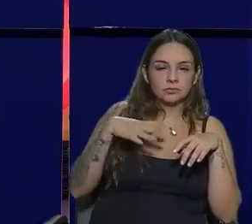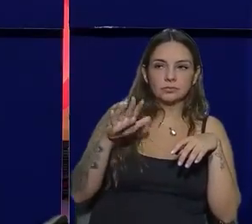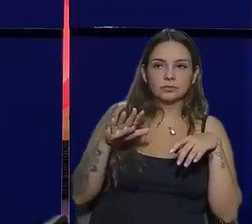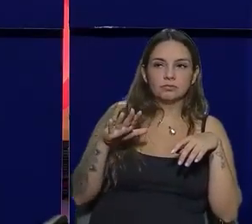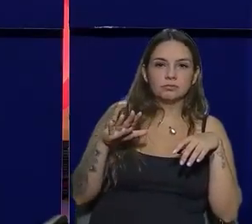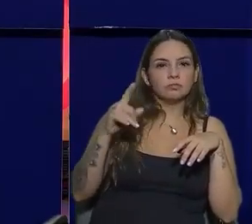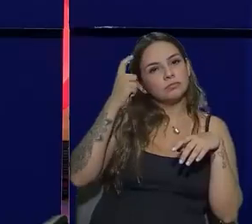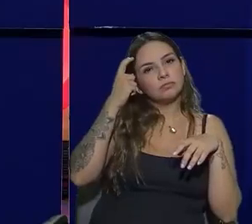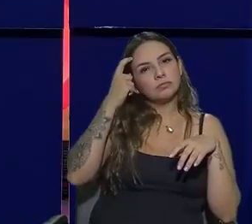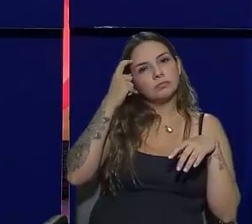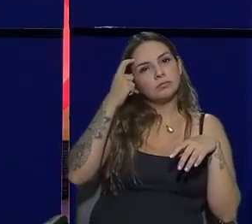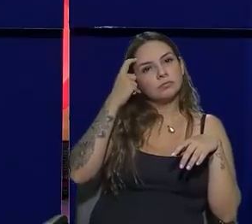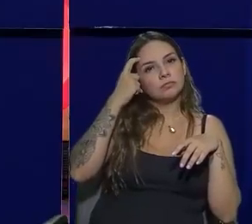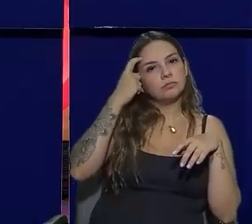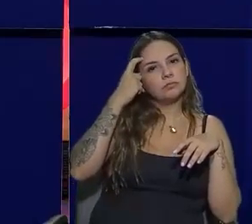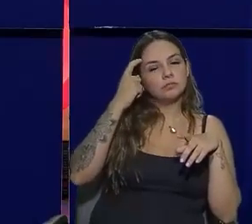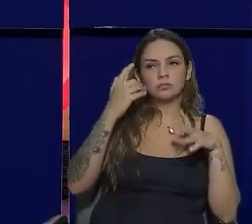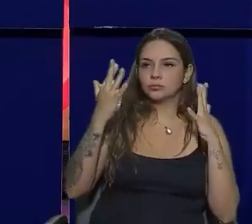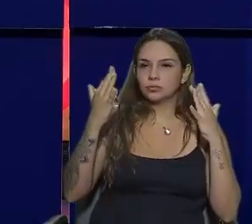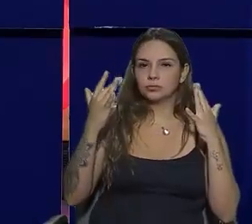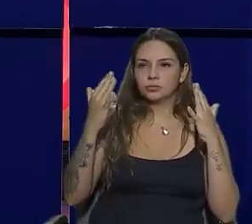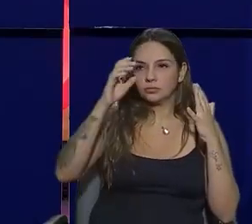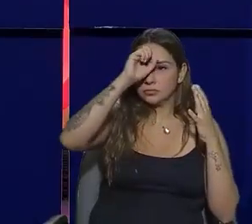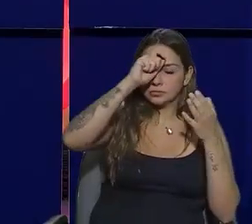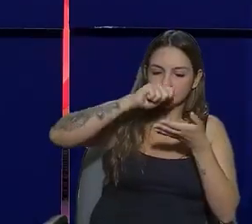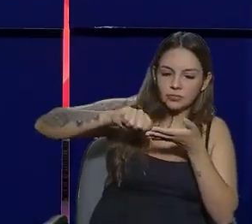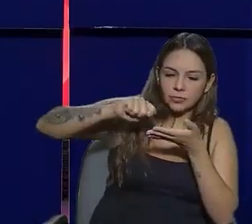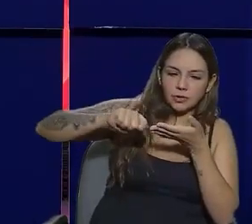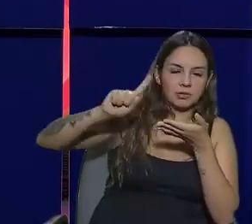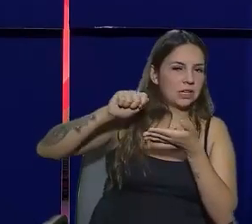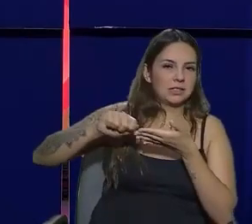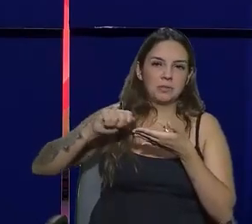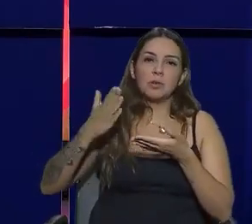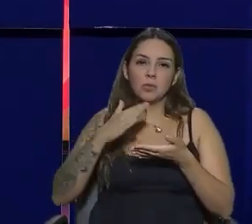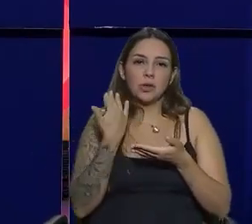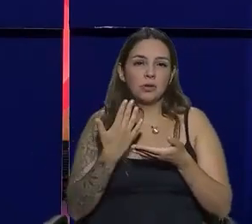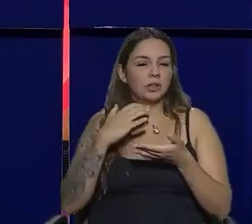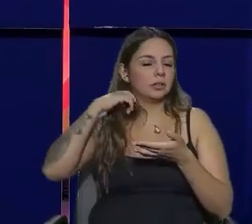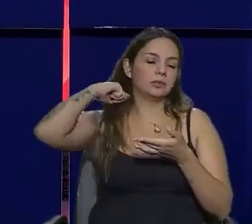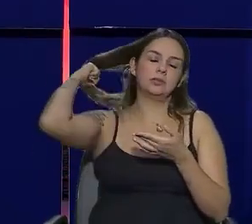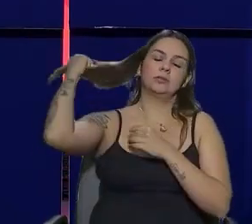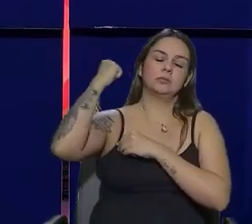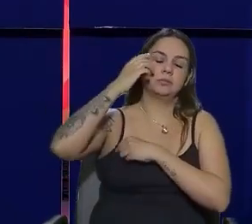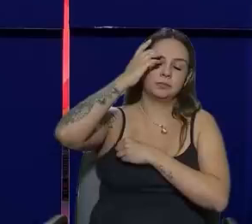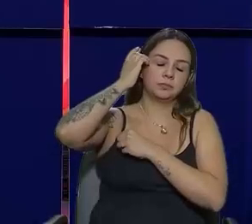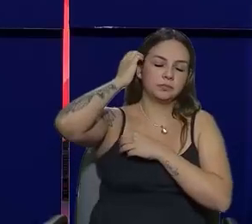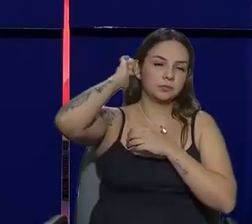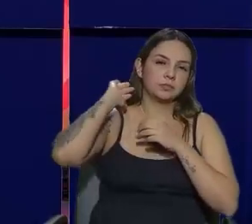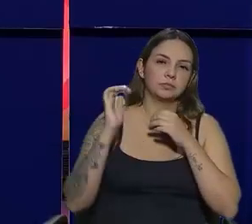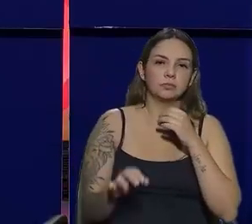vai o tempo todo pensando nesses braços, nessas mãos que estavam aprendendo a escrever e agora não escreve mais, né? Porque é um menino que morreu,